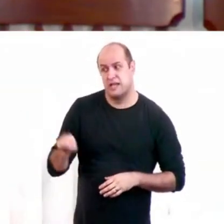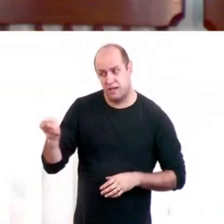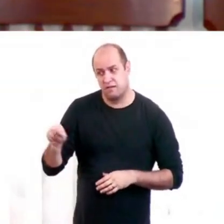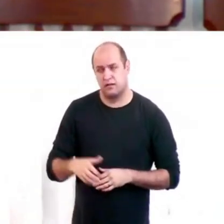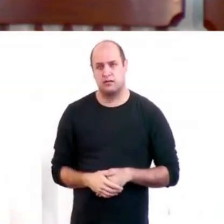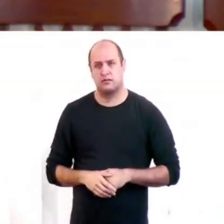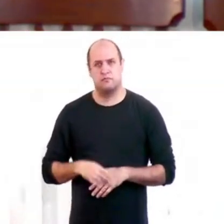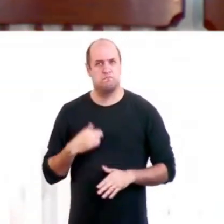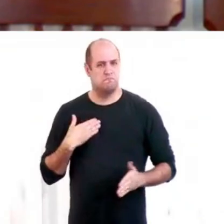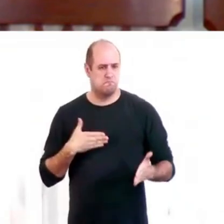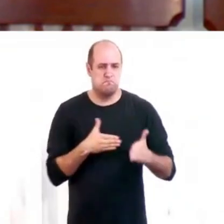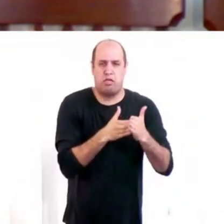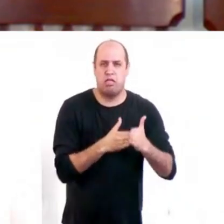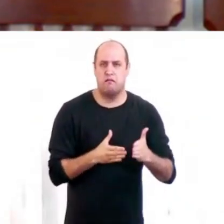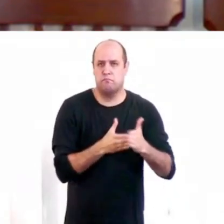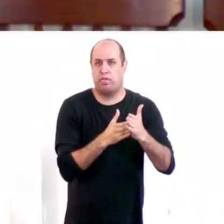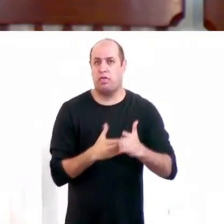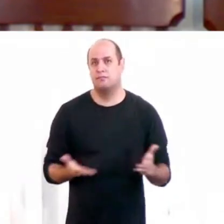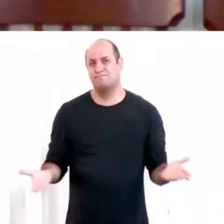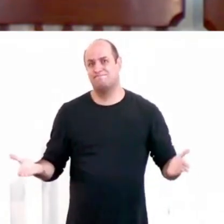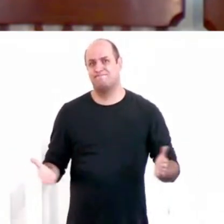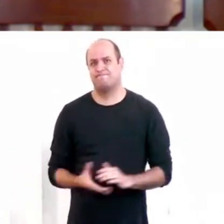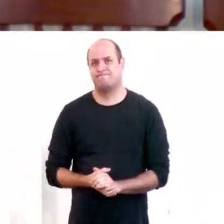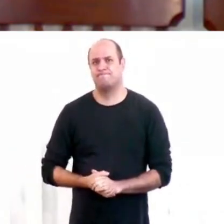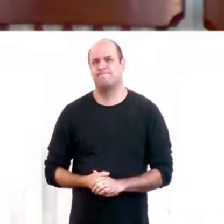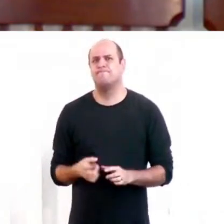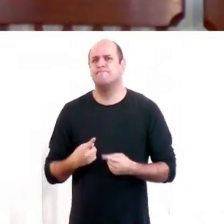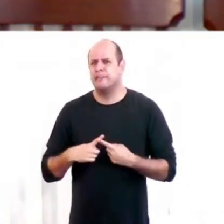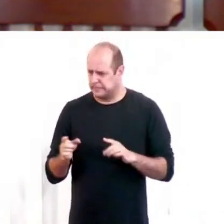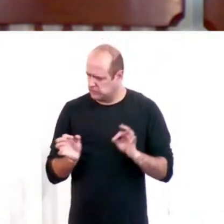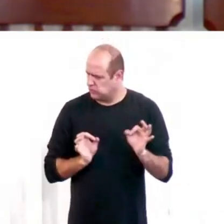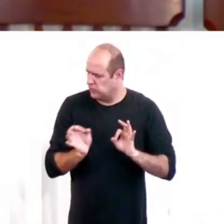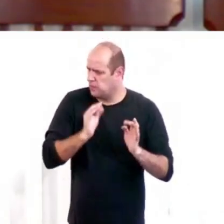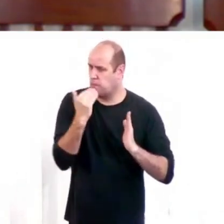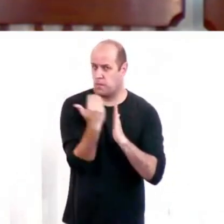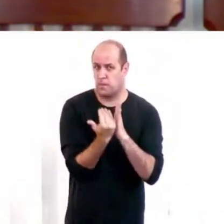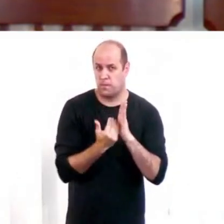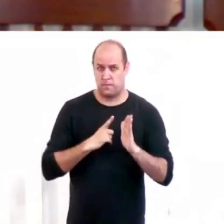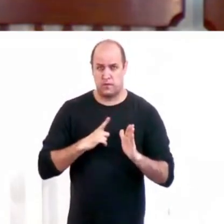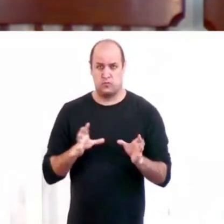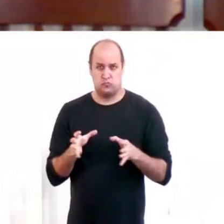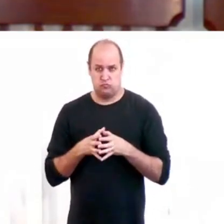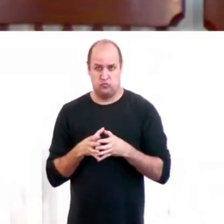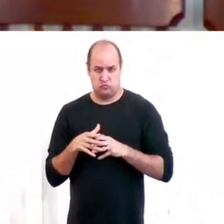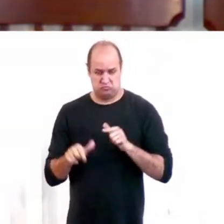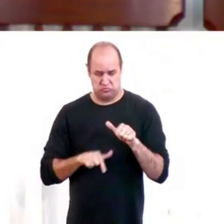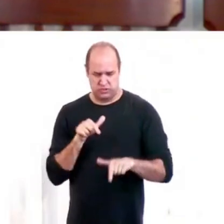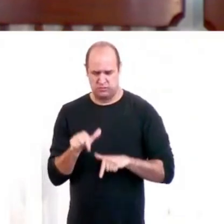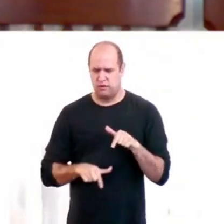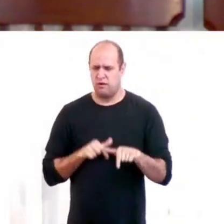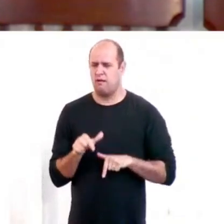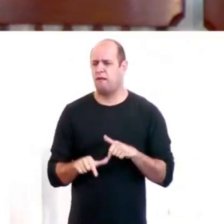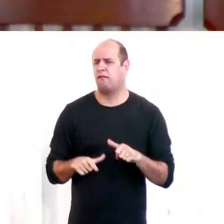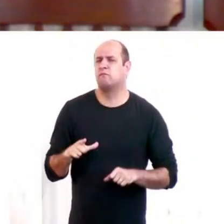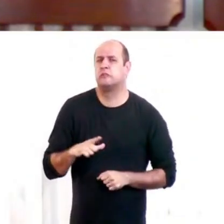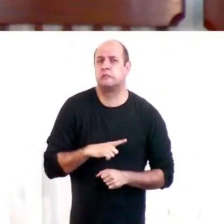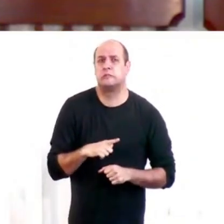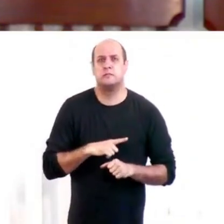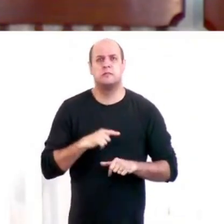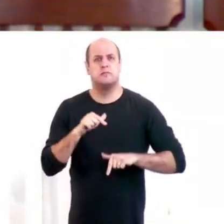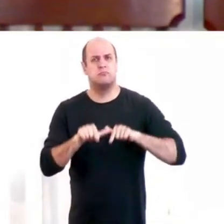entra. Mas a nossa organização que nós temos trabalhado, ela tem feito trabalhos